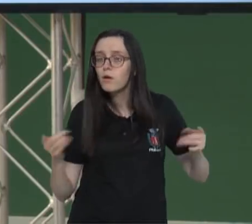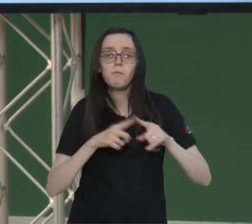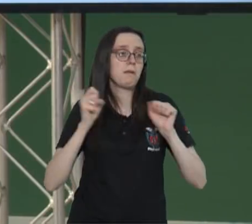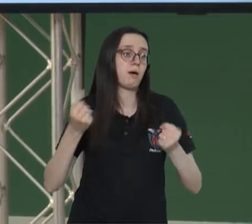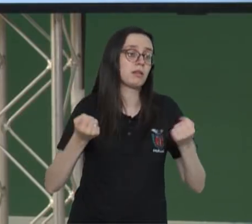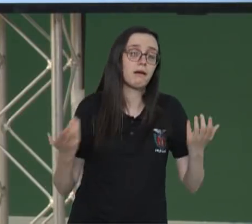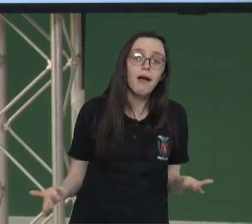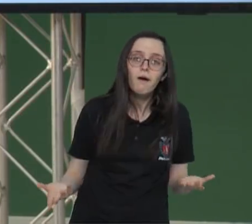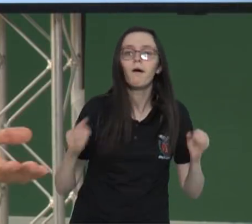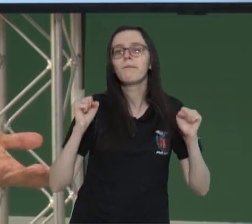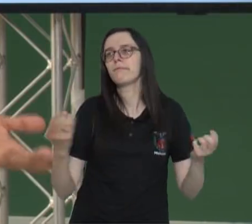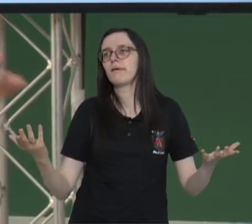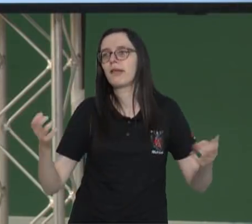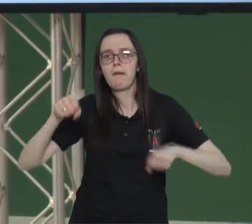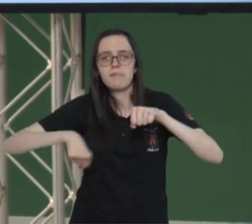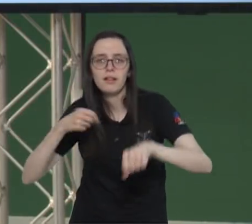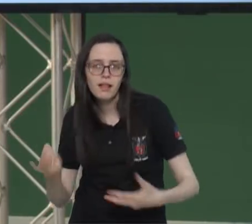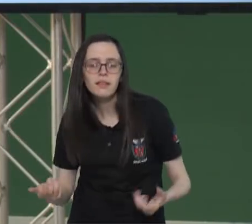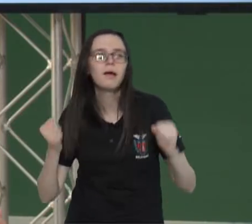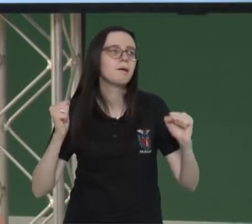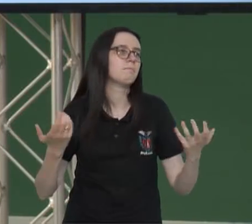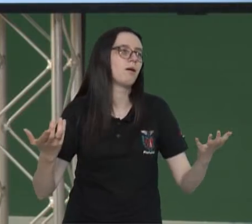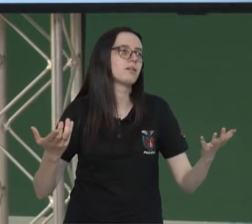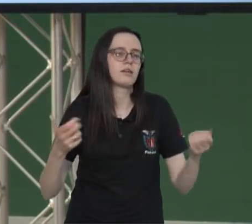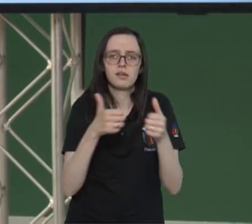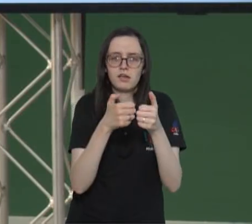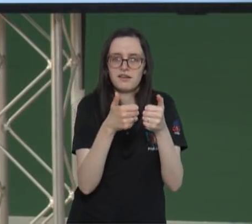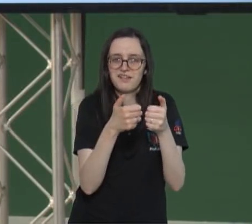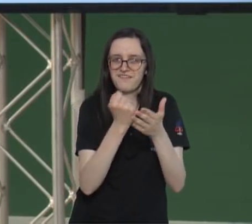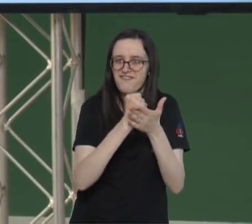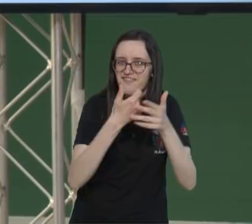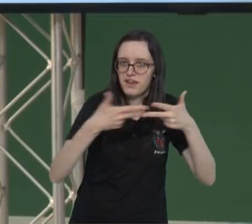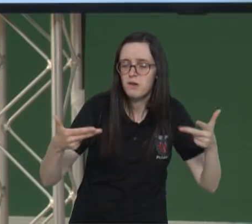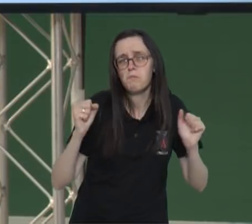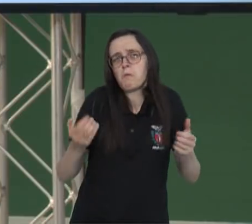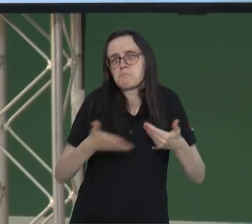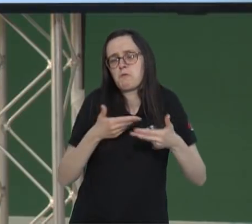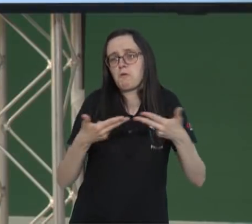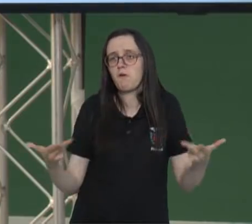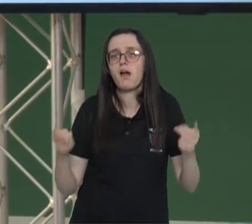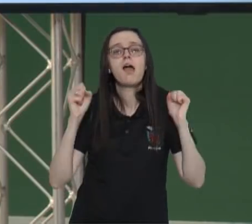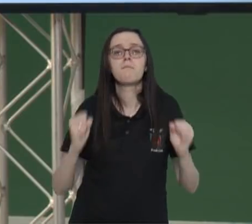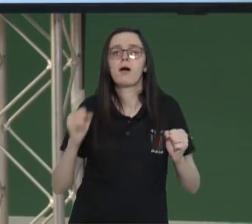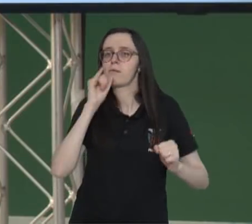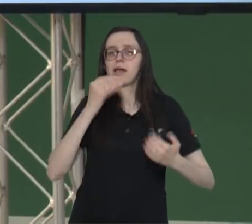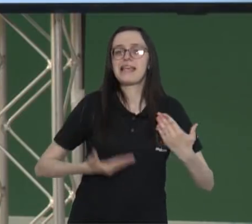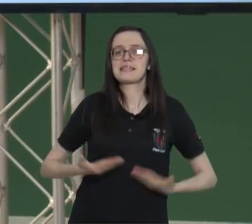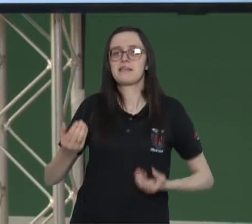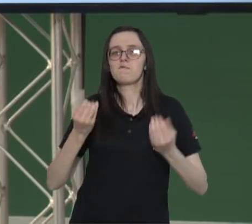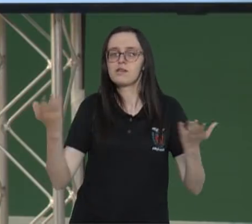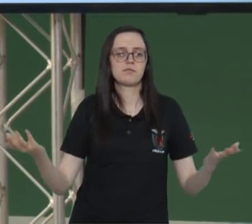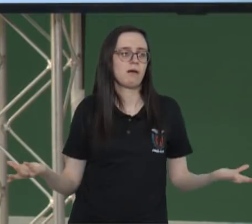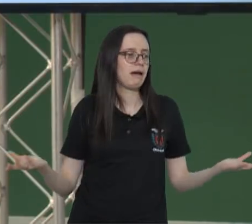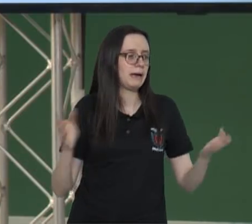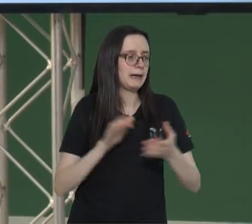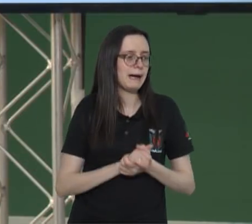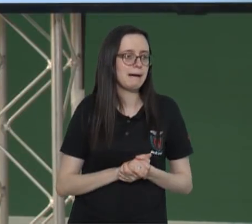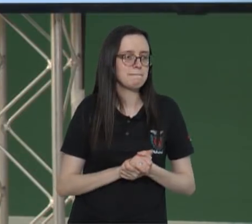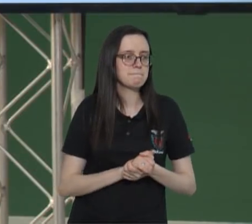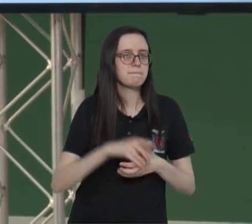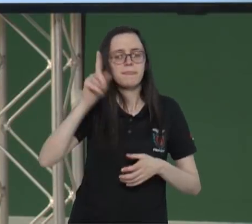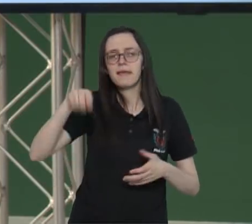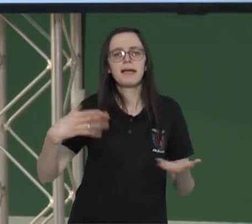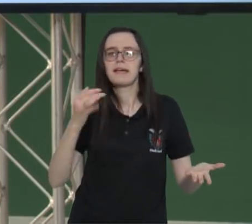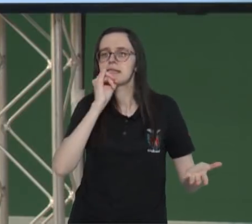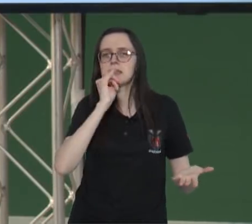ser um carro, podia ser uma bicicleta, podia ser um videogame, né? Qualquer coisa, né? Um serviço, né? Uma pessoa